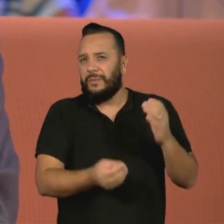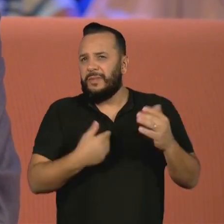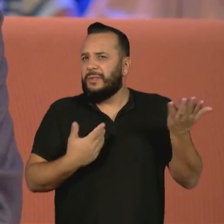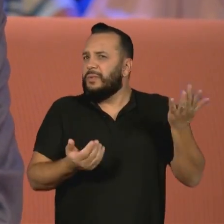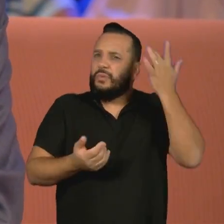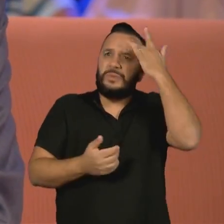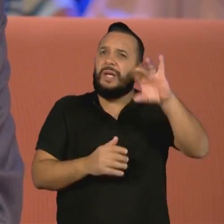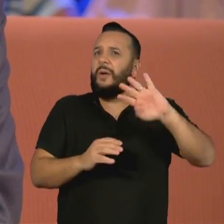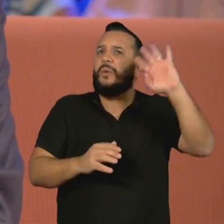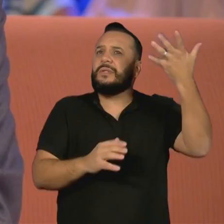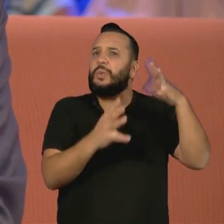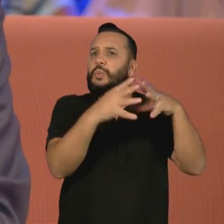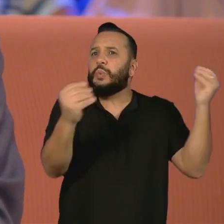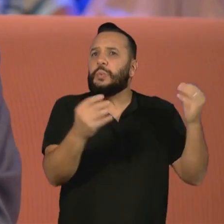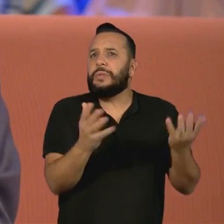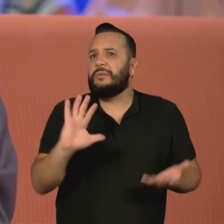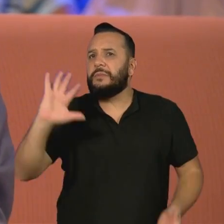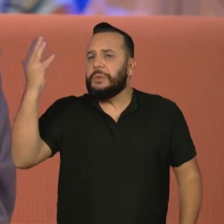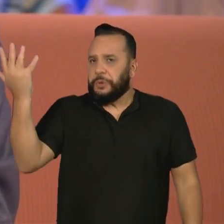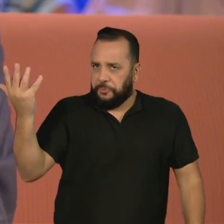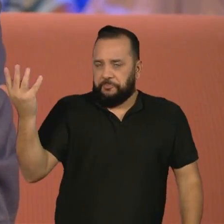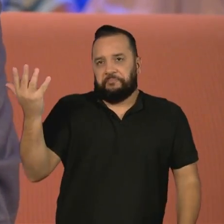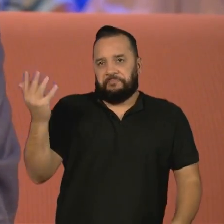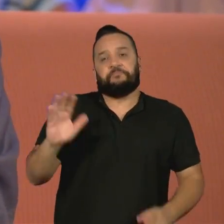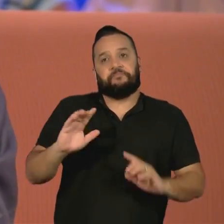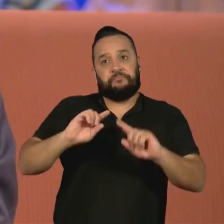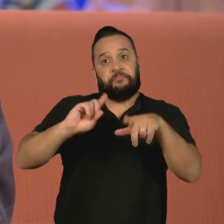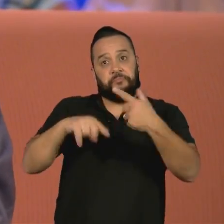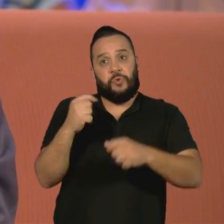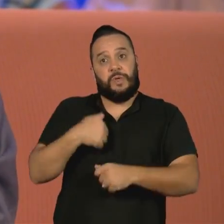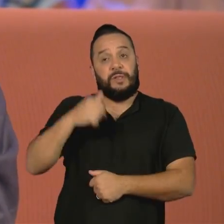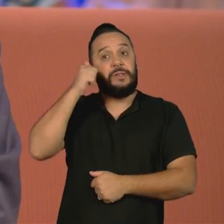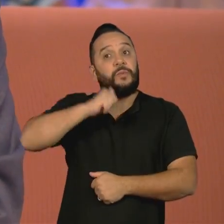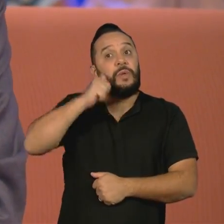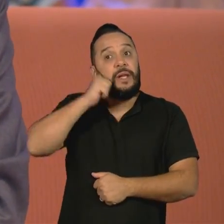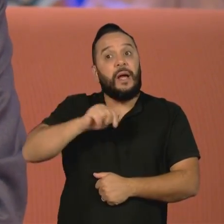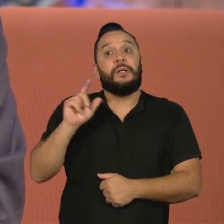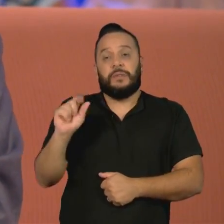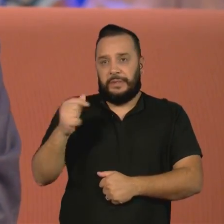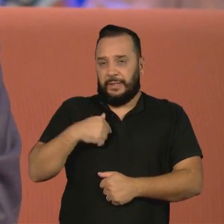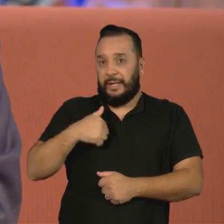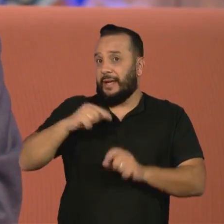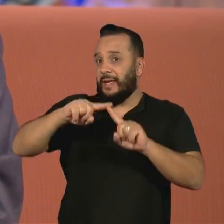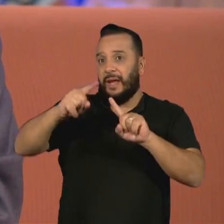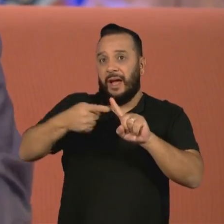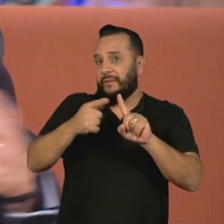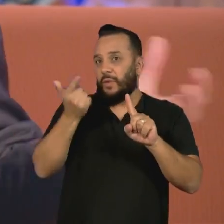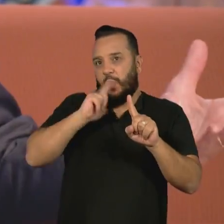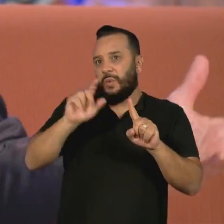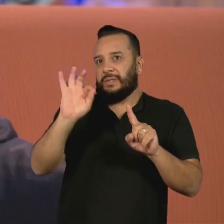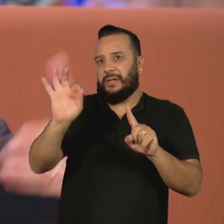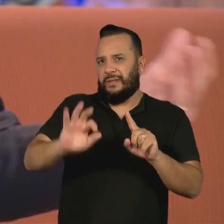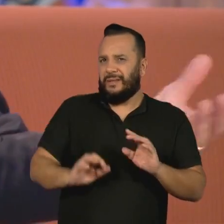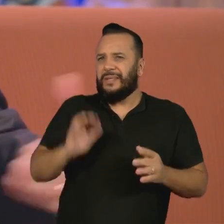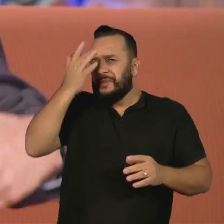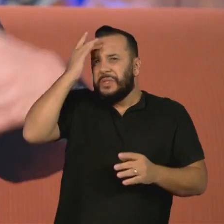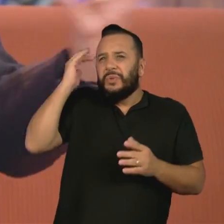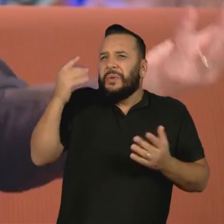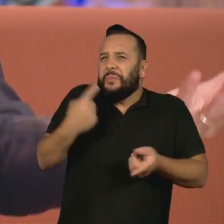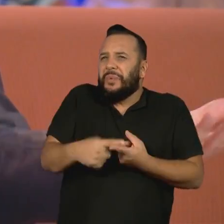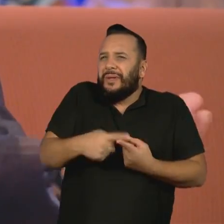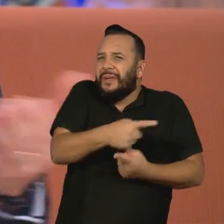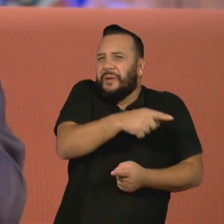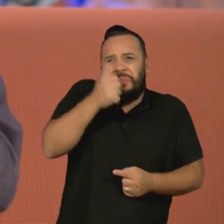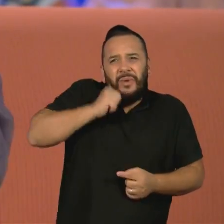o que aconteceu com os livros. E em seguida, as mulheres de Ateninhas ficam estéreis. E as pessoas querem entender por que